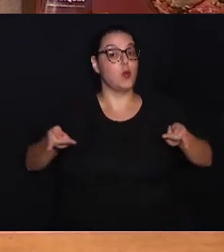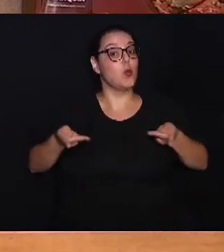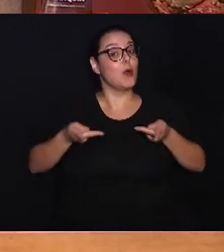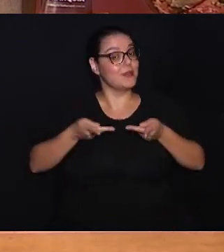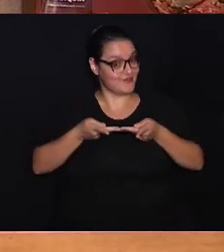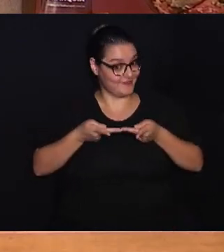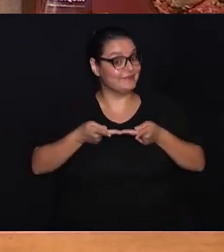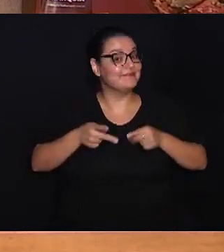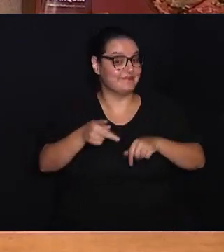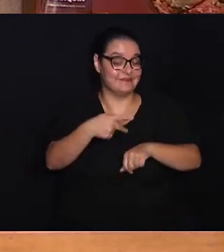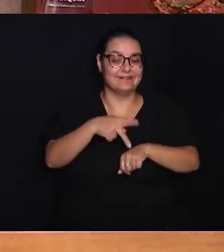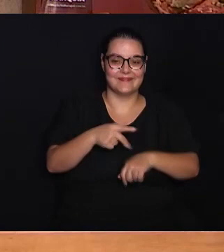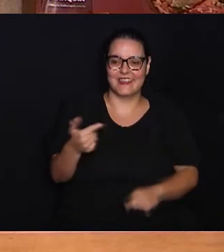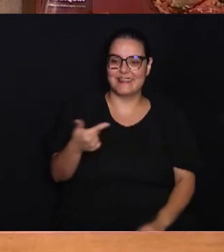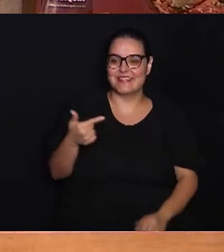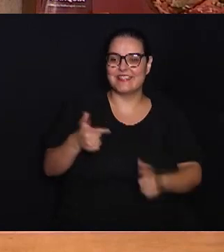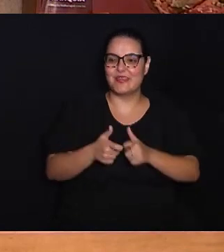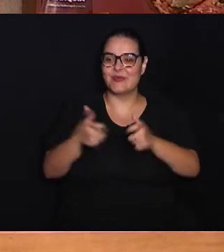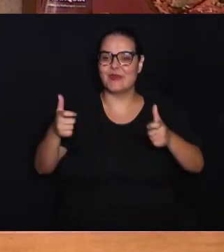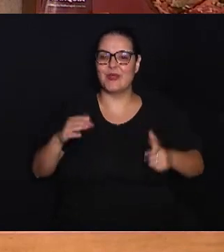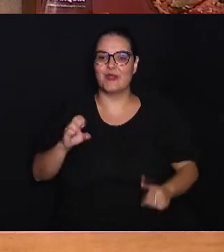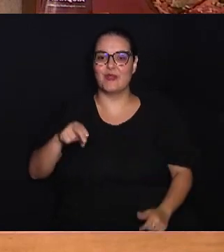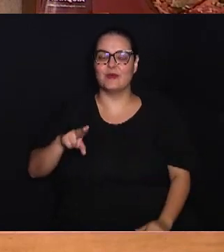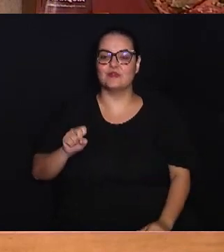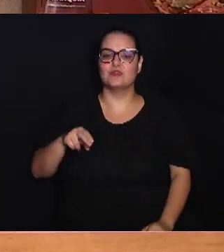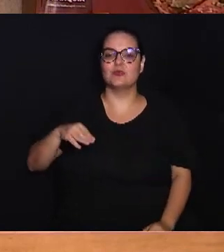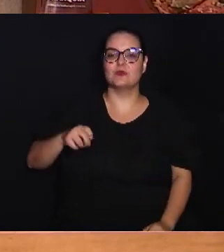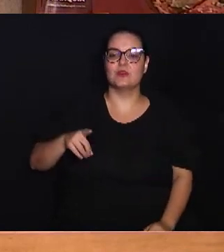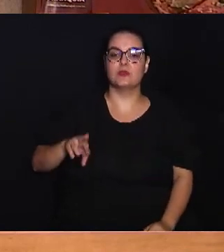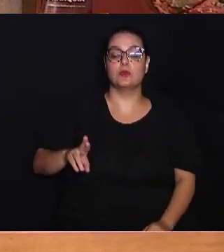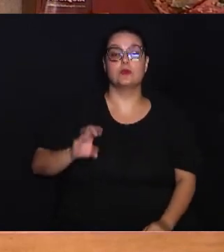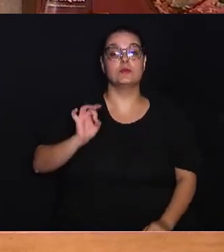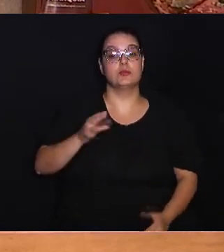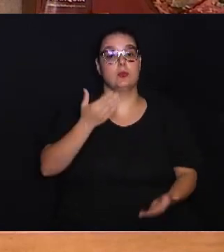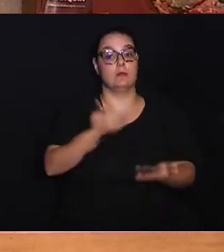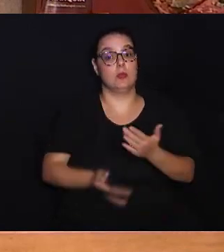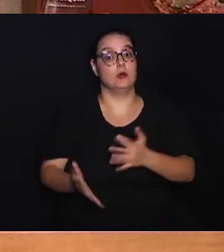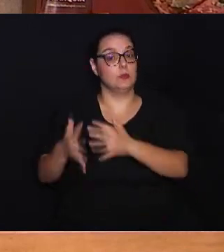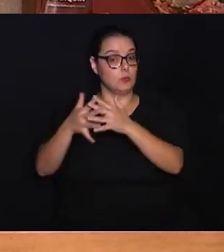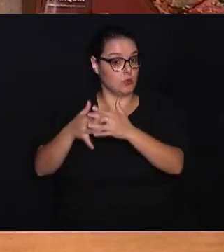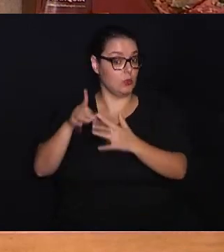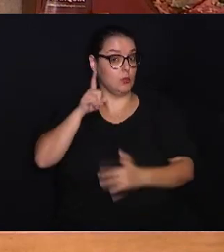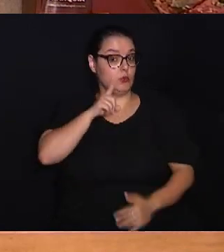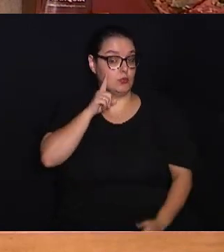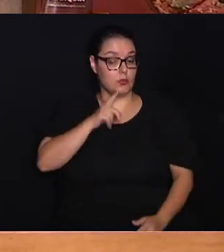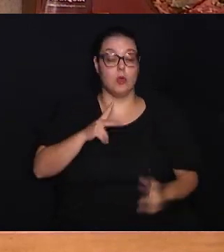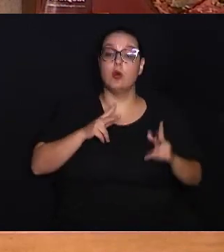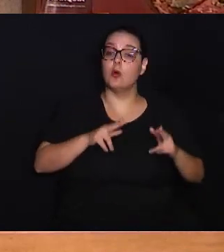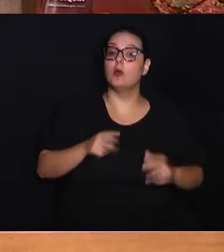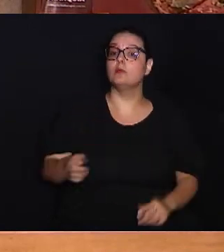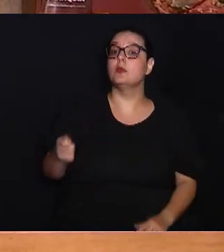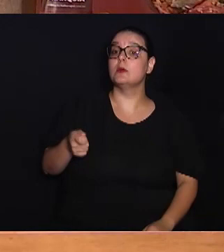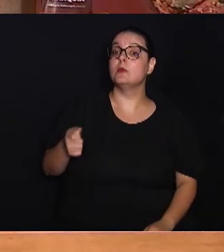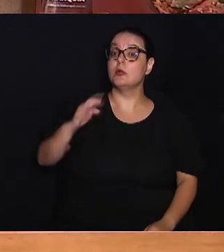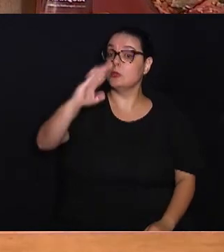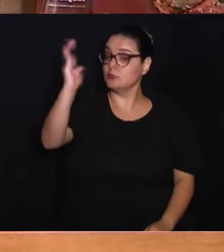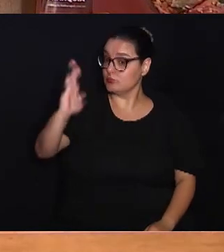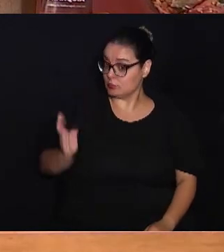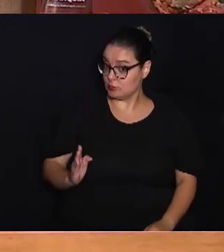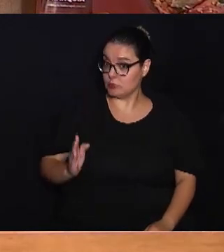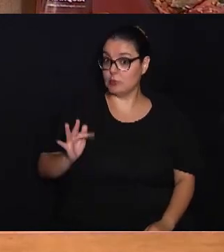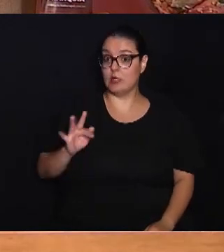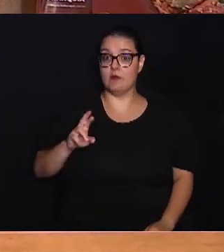pizzas o país é o segundo maior consumidor e só fica atrás do dos Estados Unidos de acordo com a